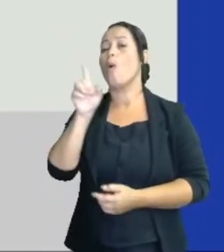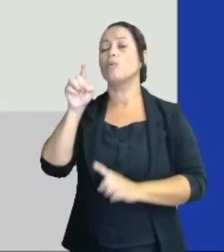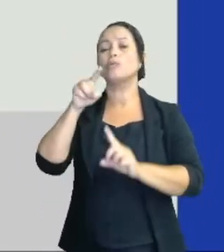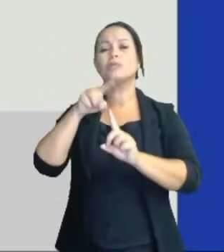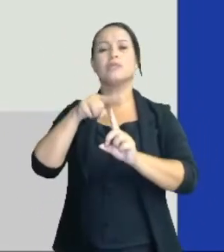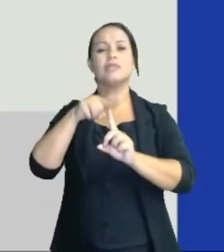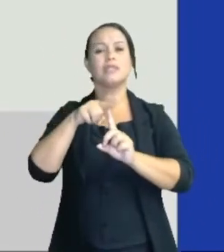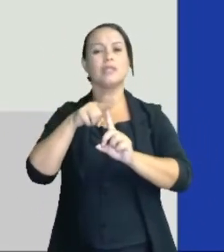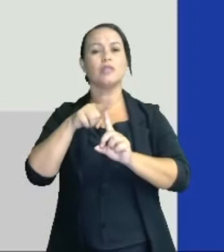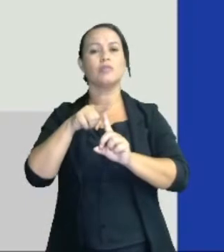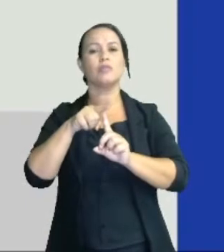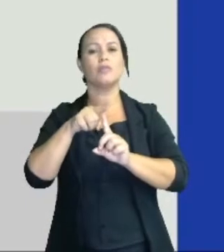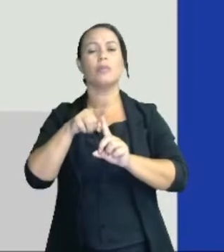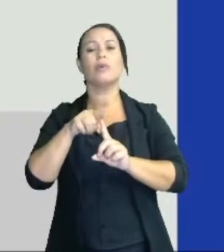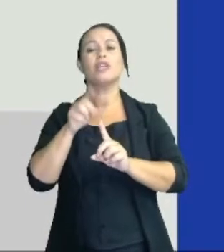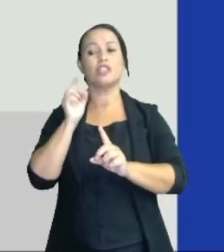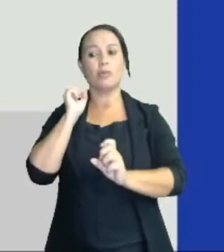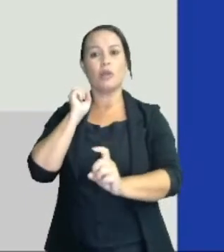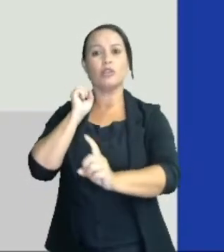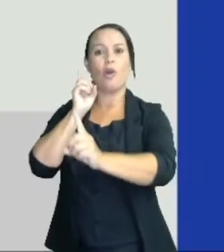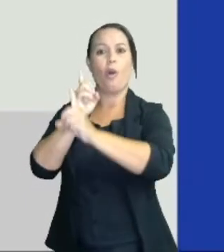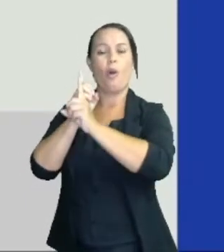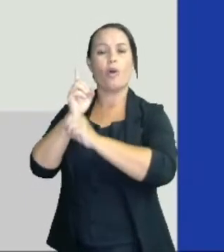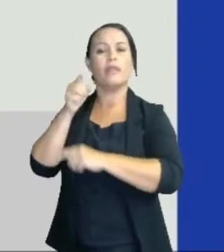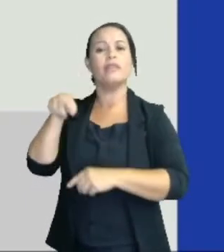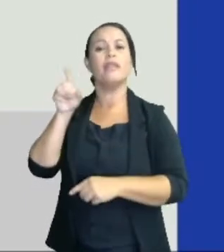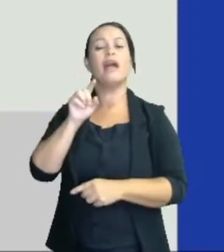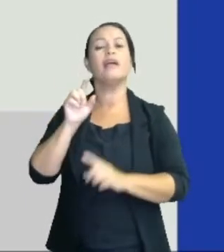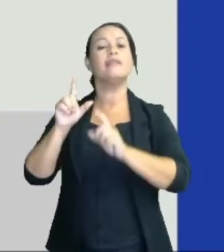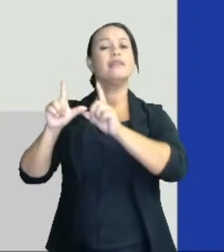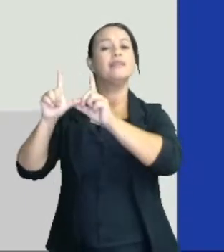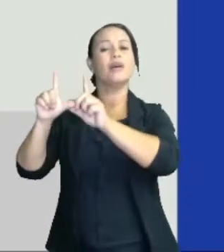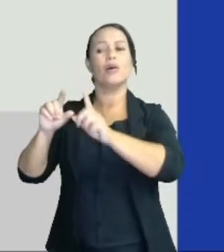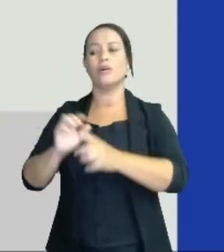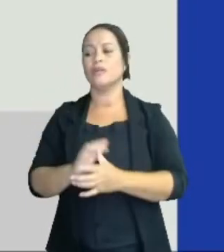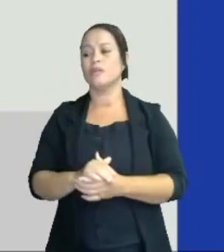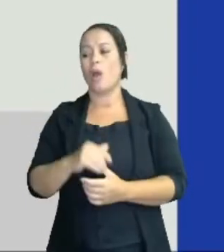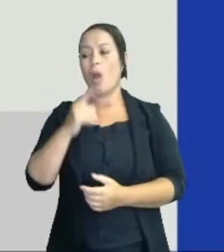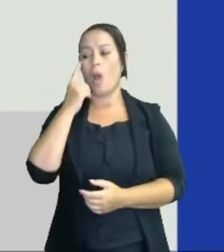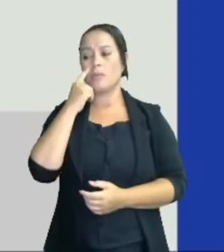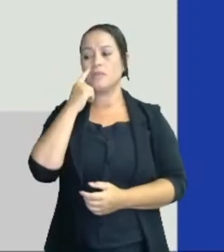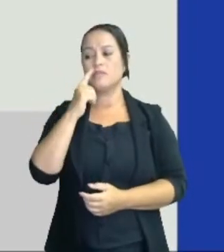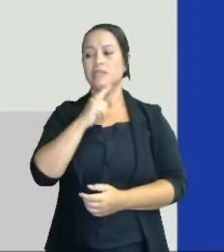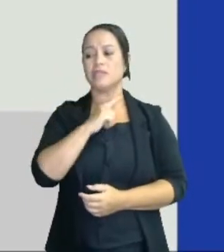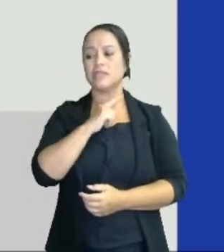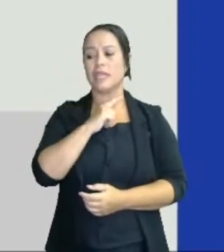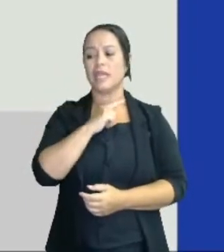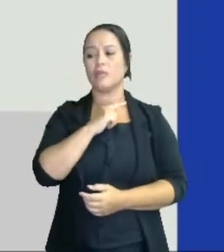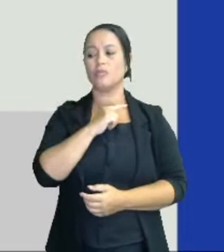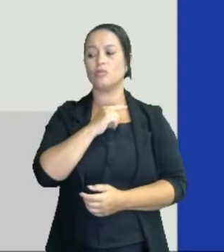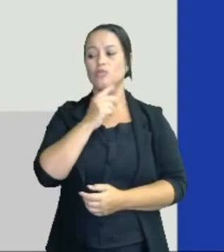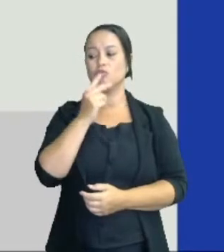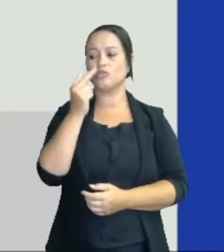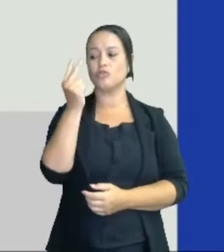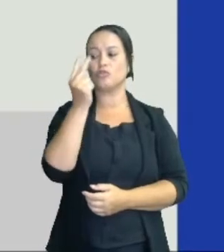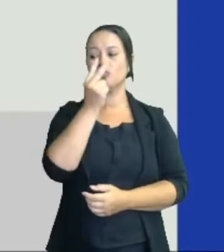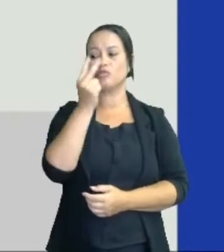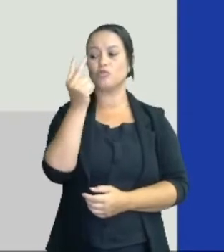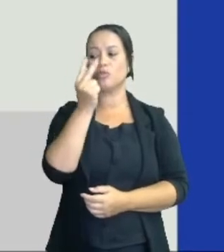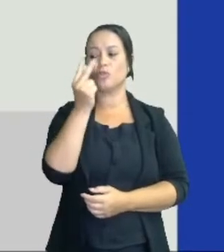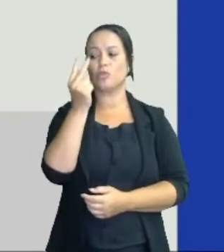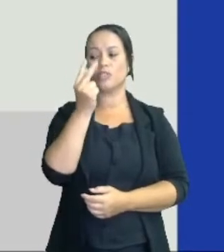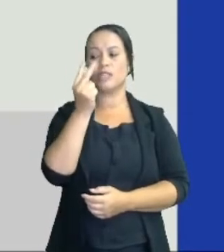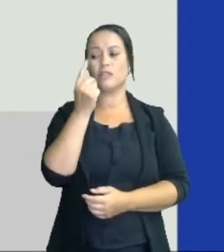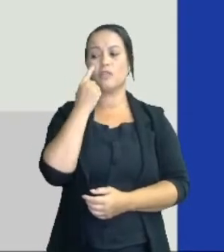de recursos que podemos localizar nesse recorte. Olha só, temos 2 tracinhos, tá?